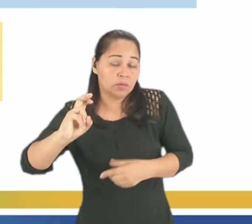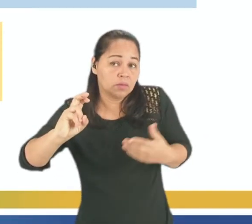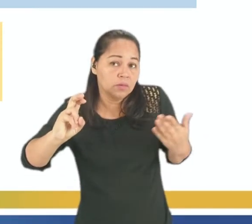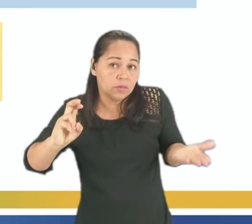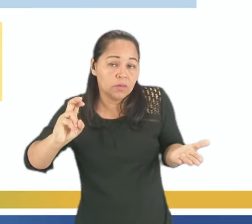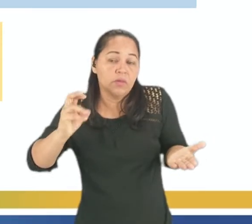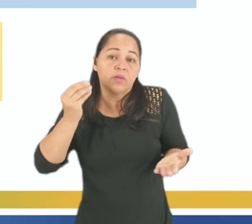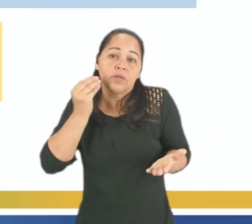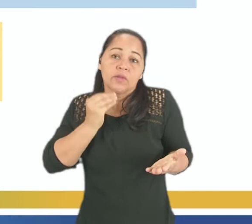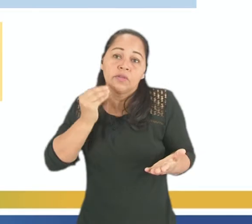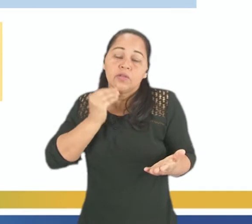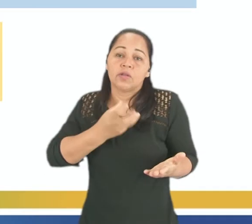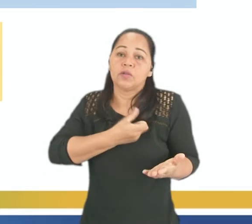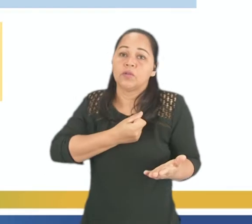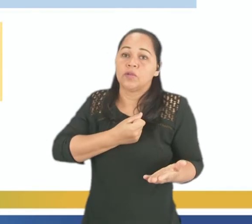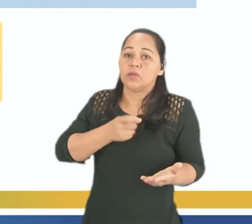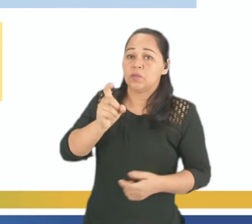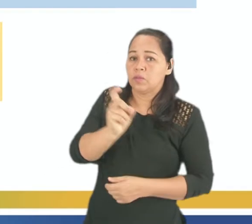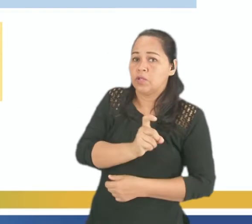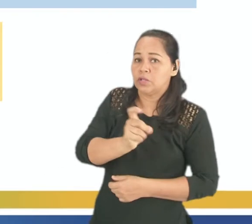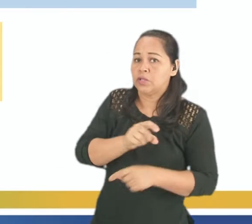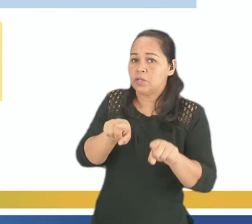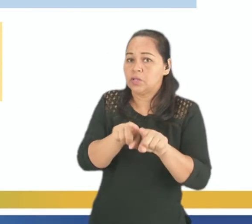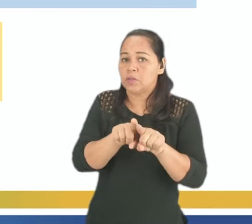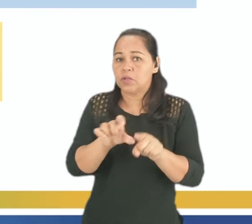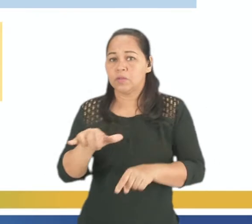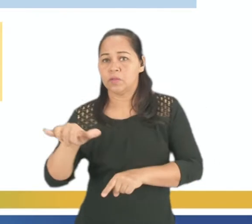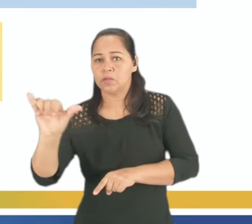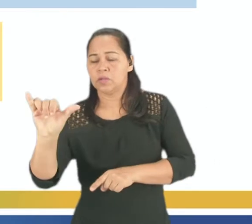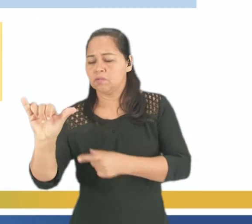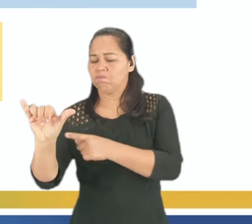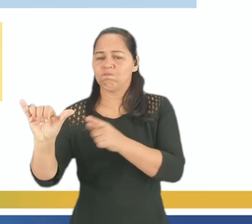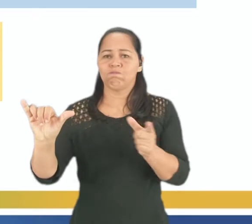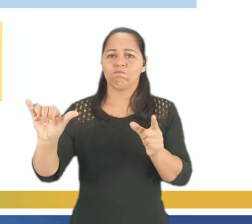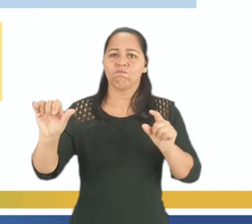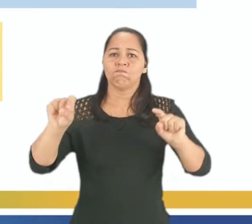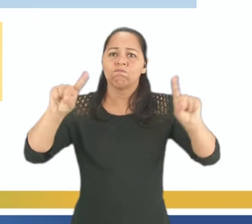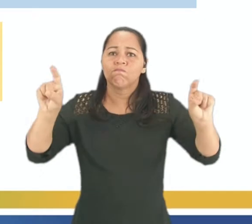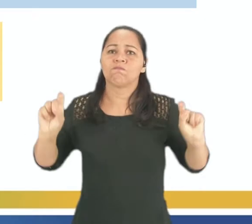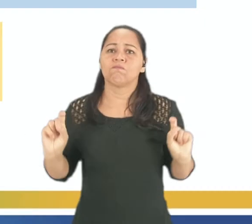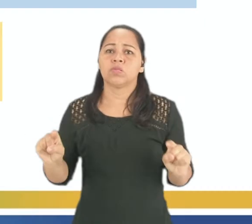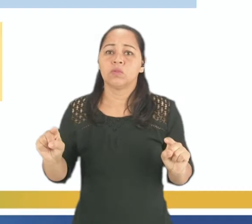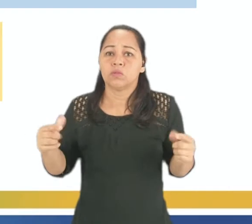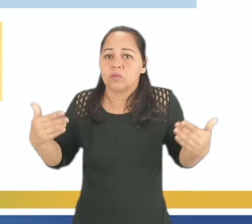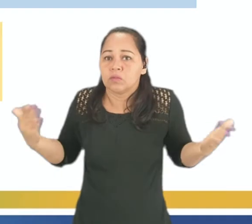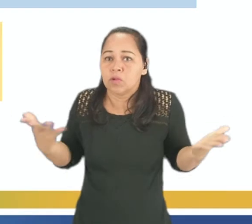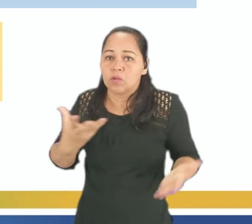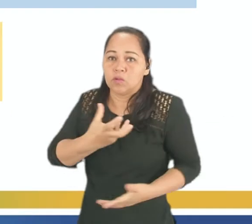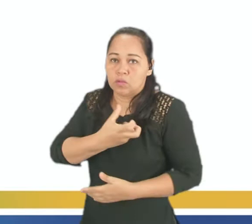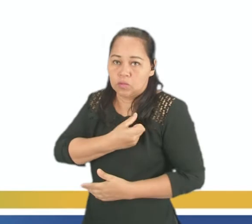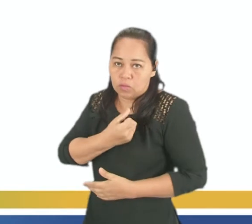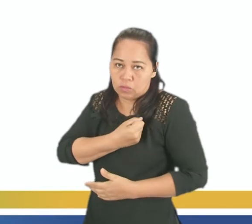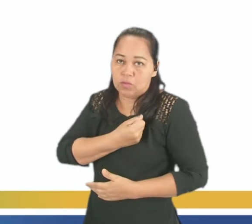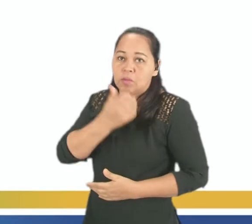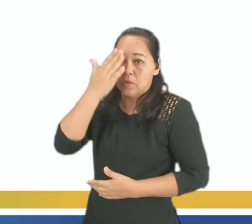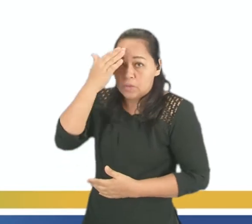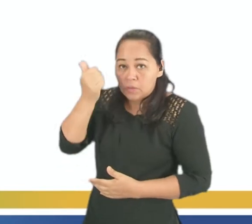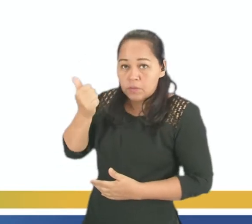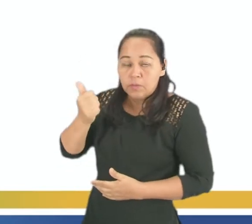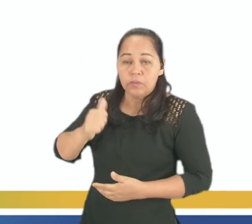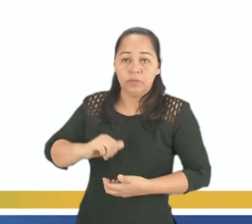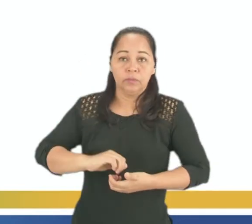valores que você escolher para x e para y, na outra equação, para verificar então a igualdade da sentença.